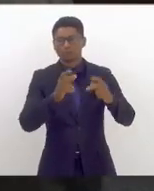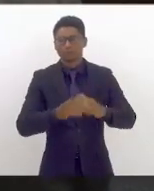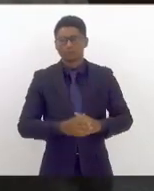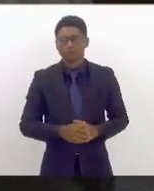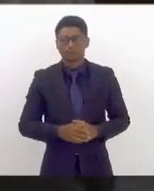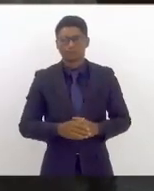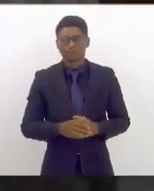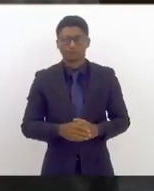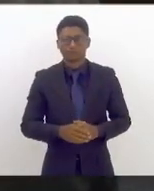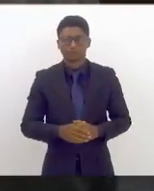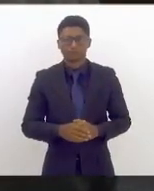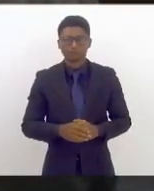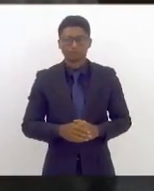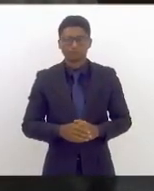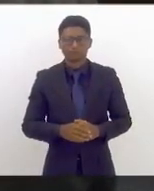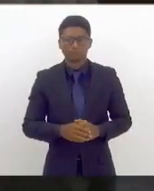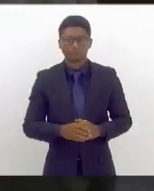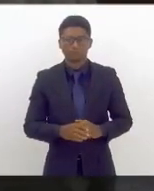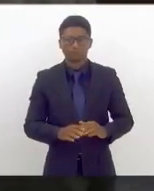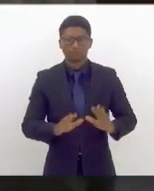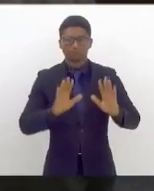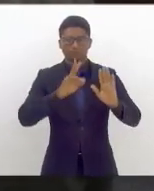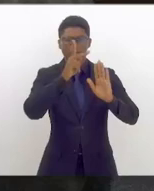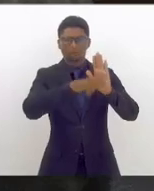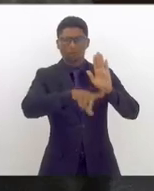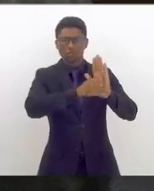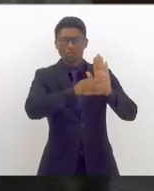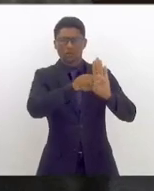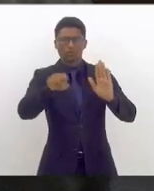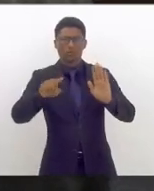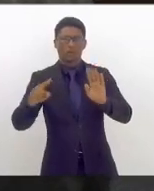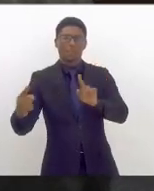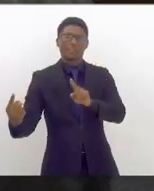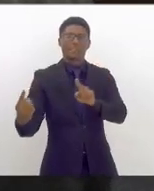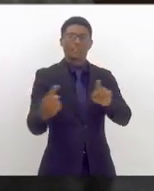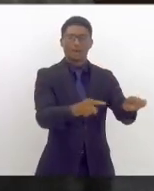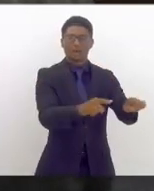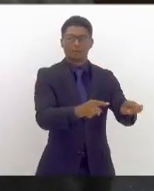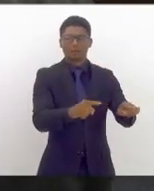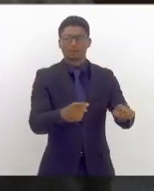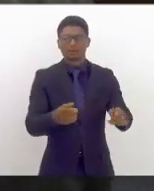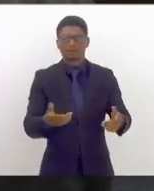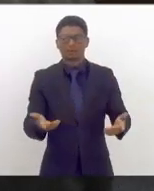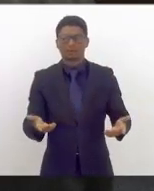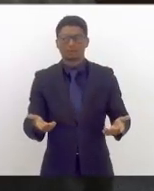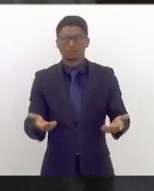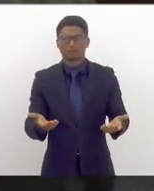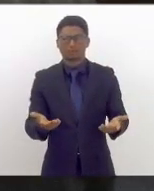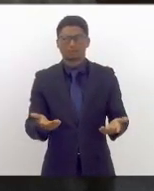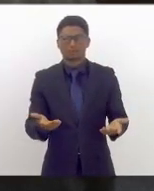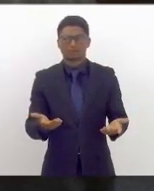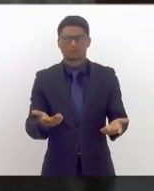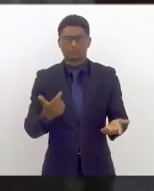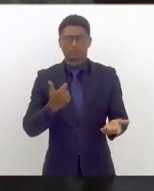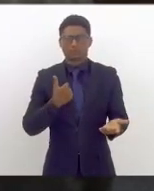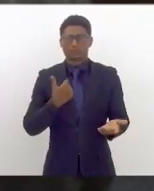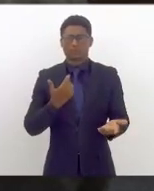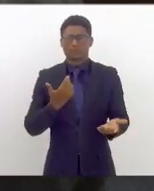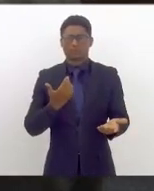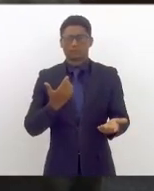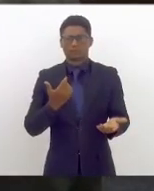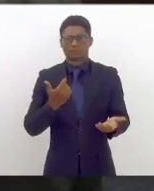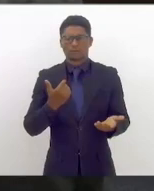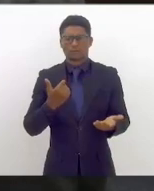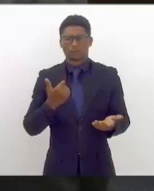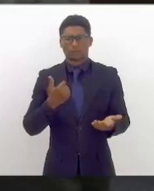agora o ataque é o projeto é o ponto de duvidar da minha capacidade que nunca